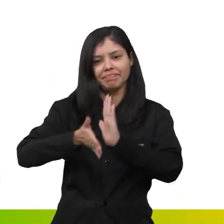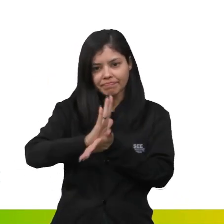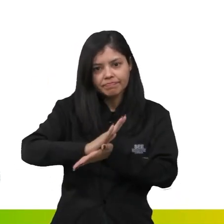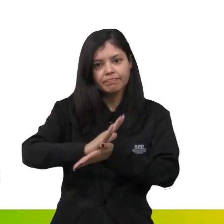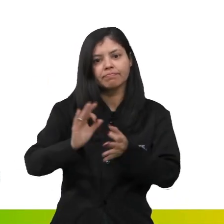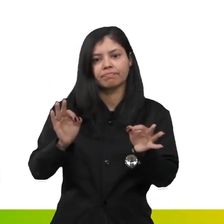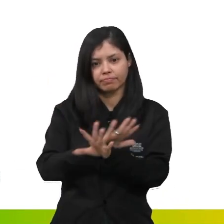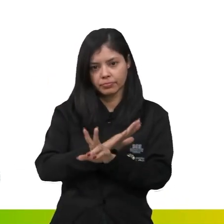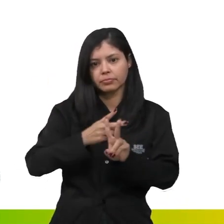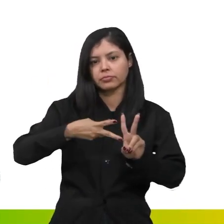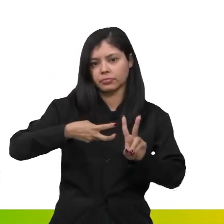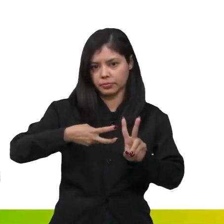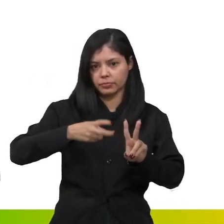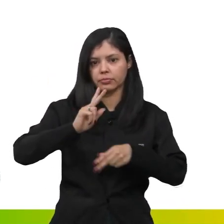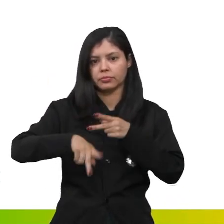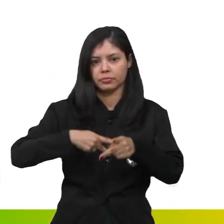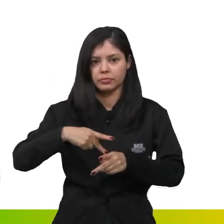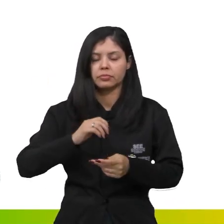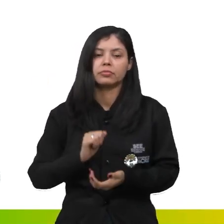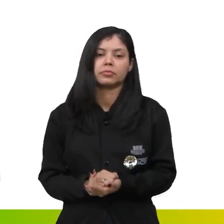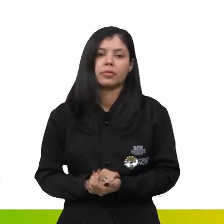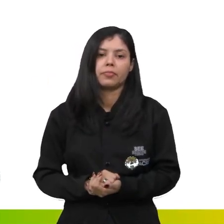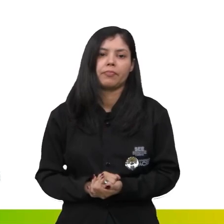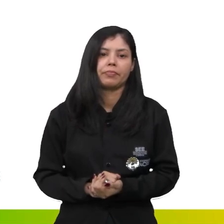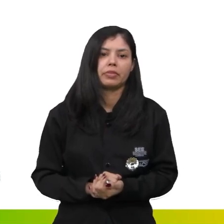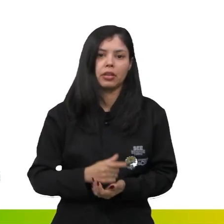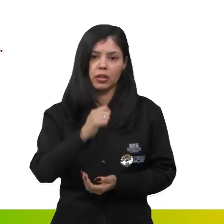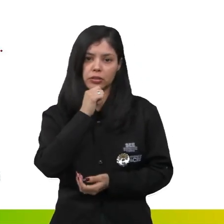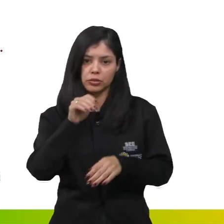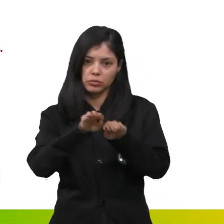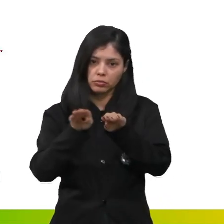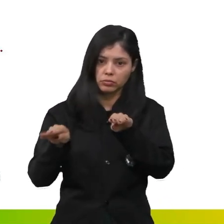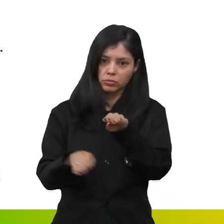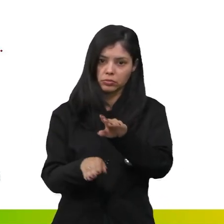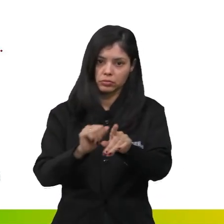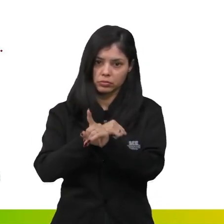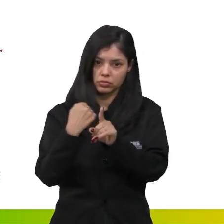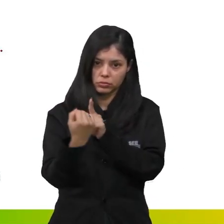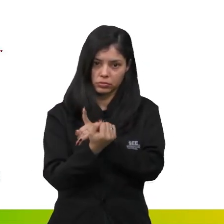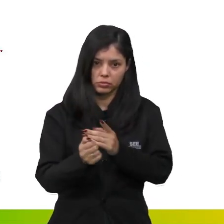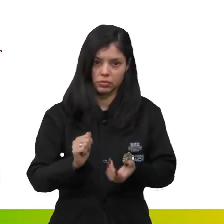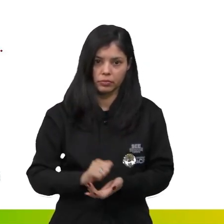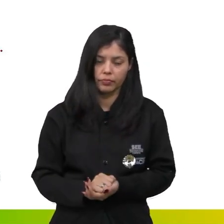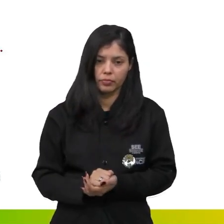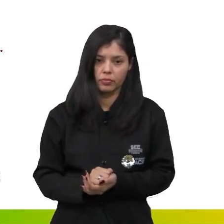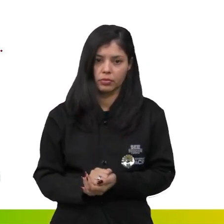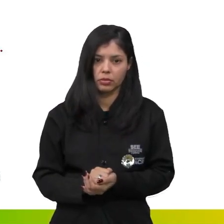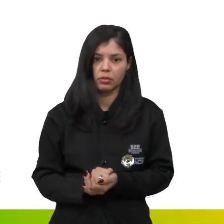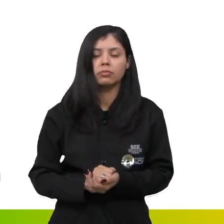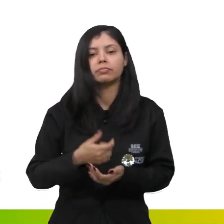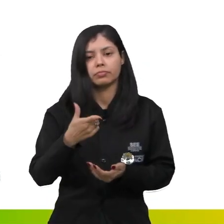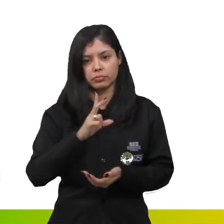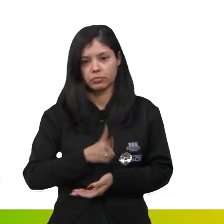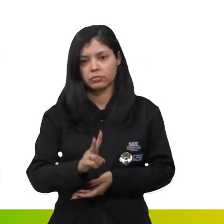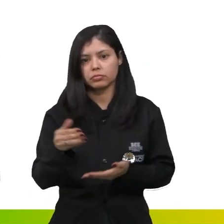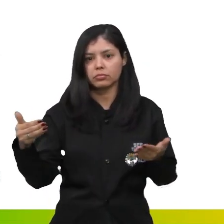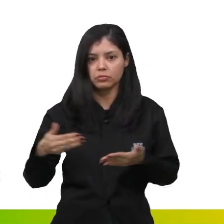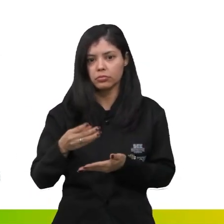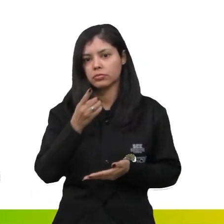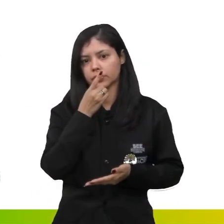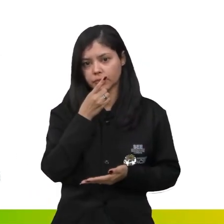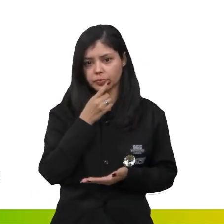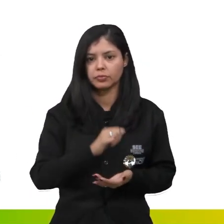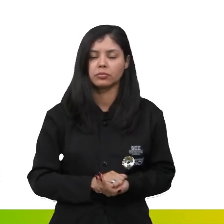indígenas. Na escravidão, com um legado de desigualdade social que persiste até os dias de